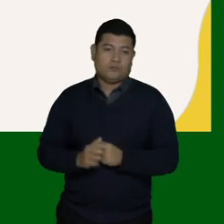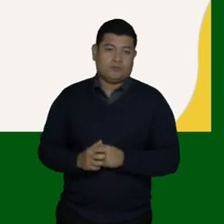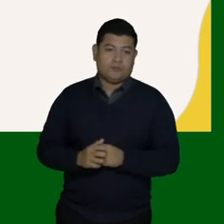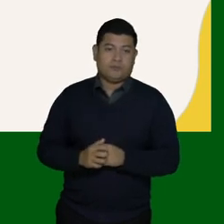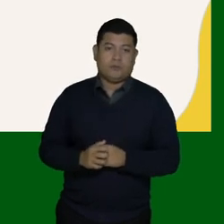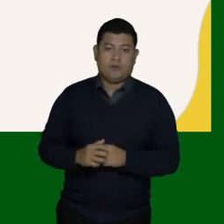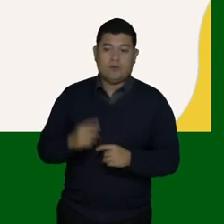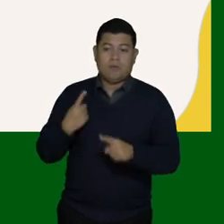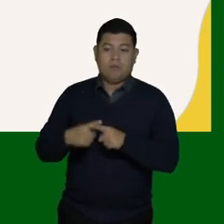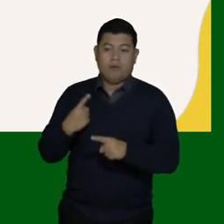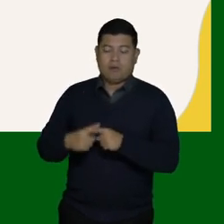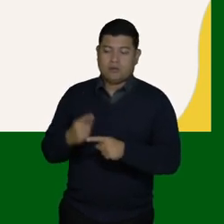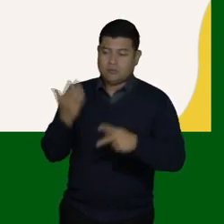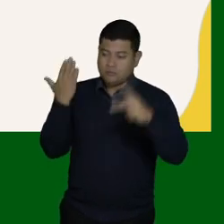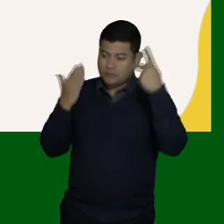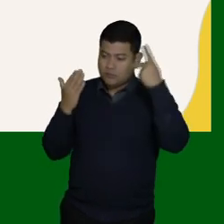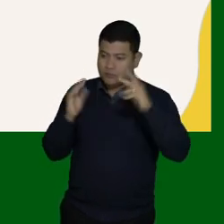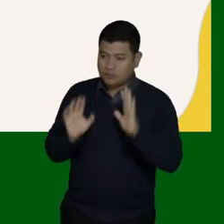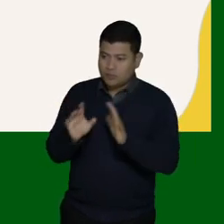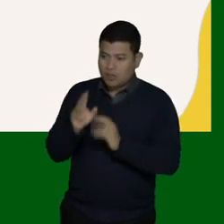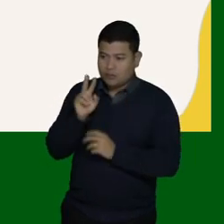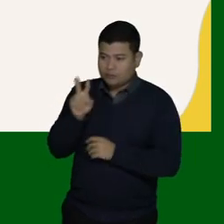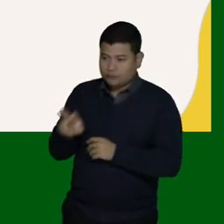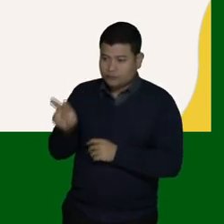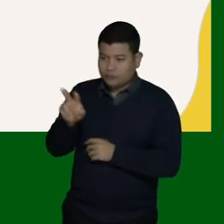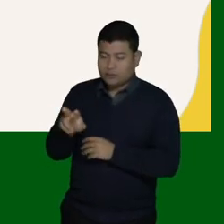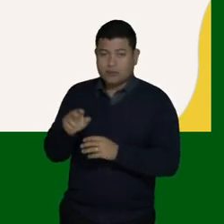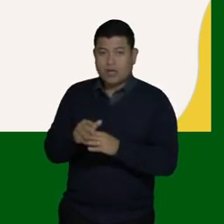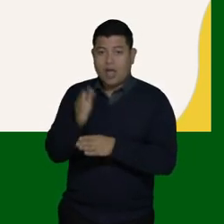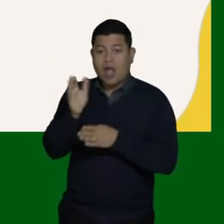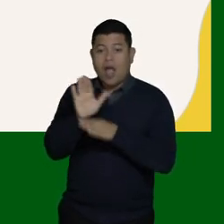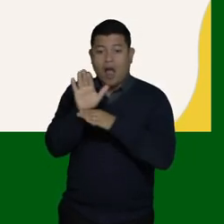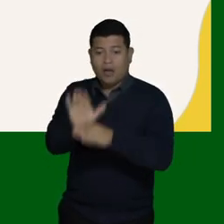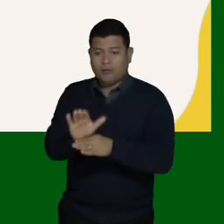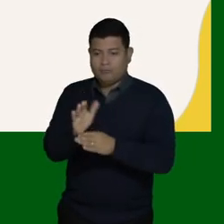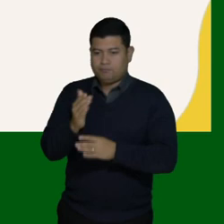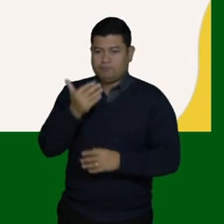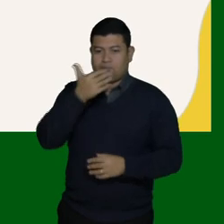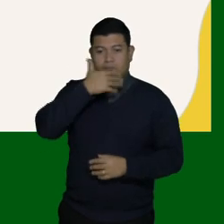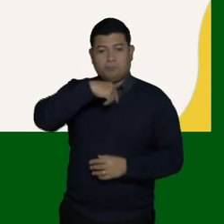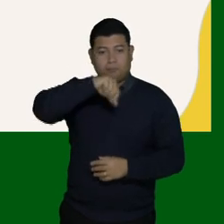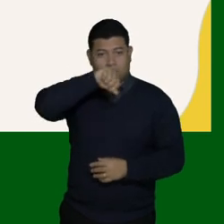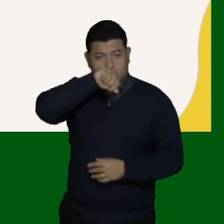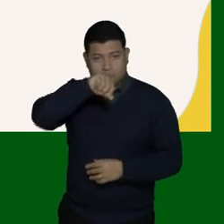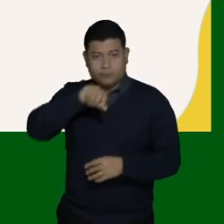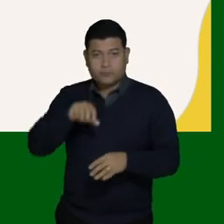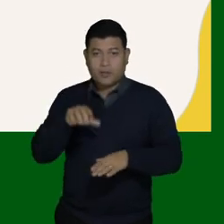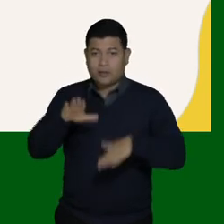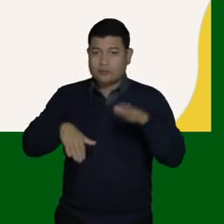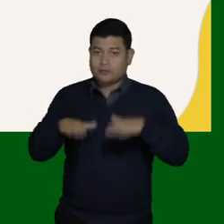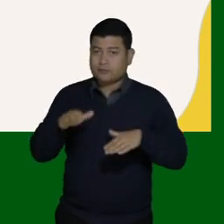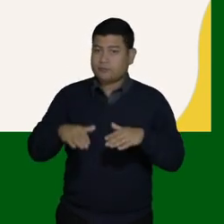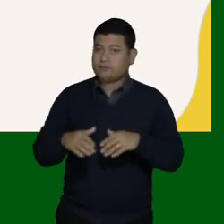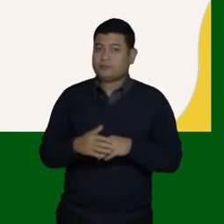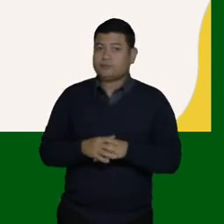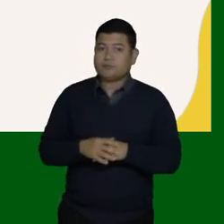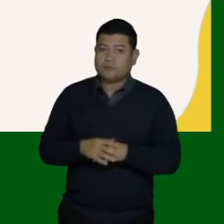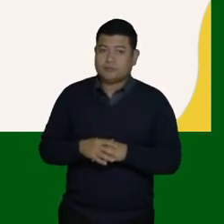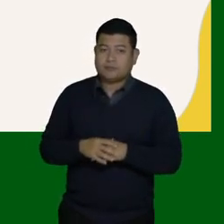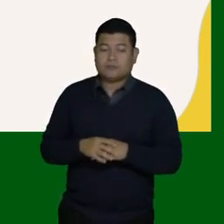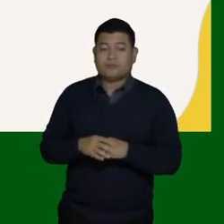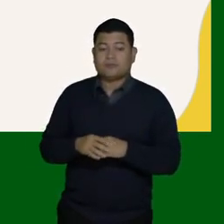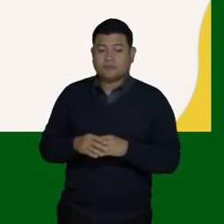vê a criança já trata da mãe e às vezes interfere no processo farmacológico durante a